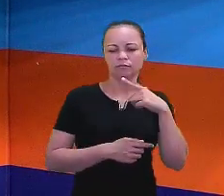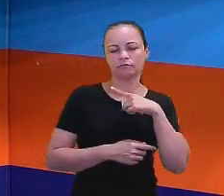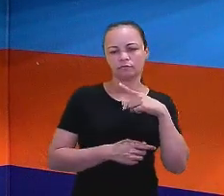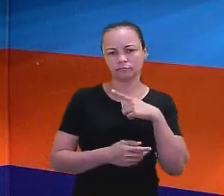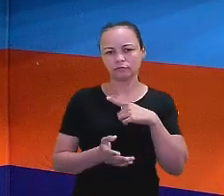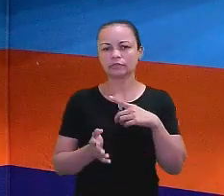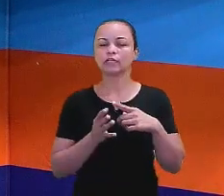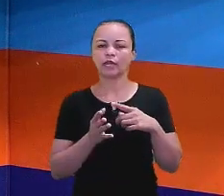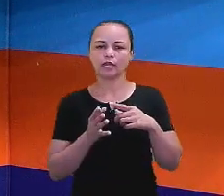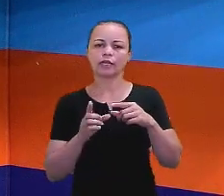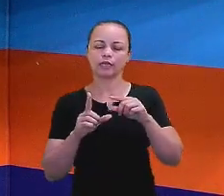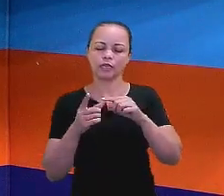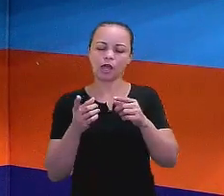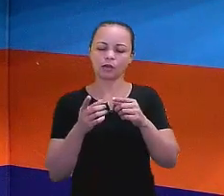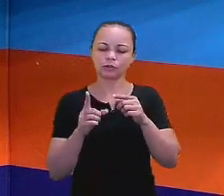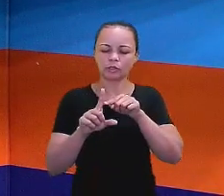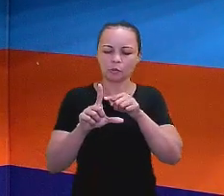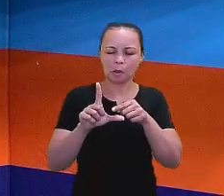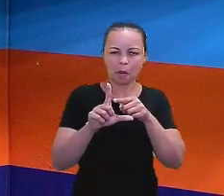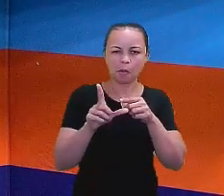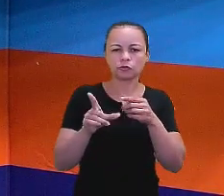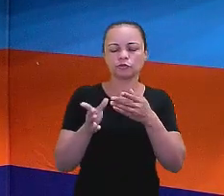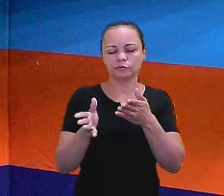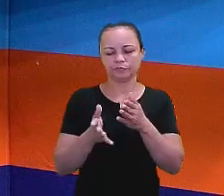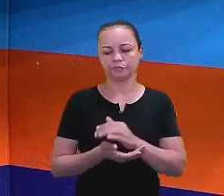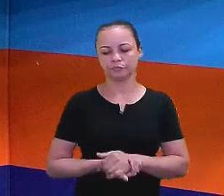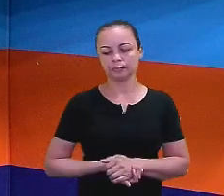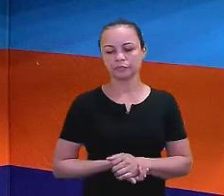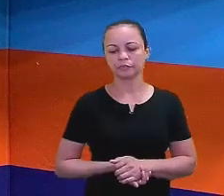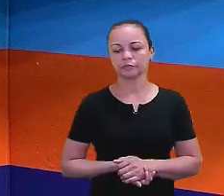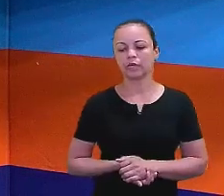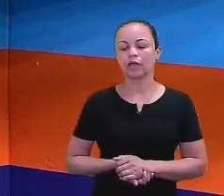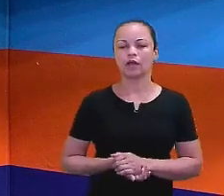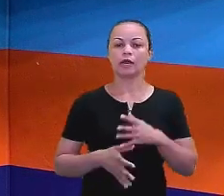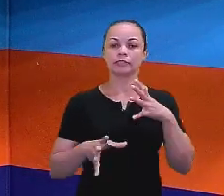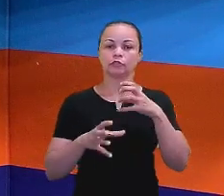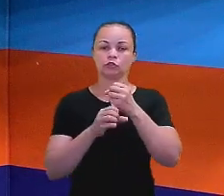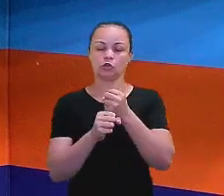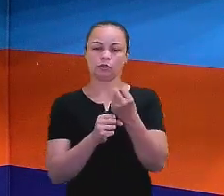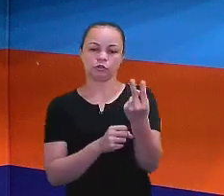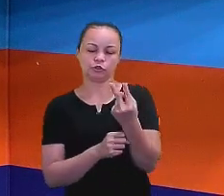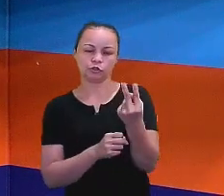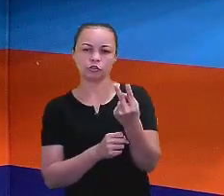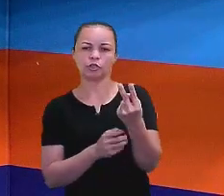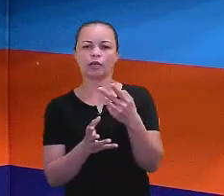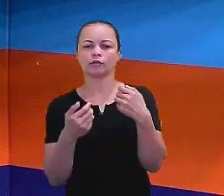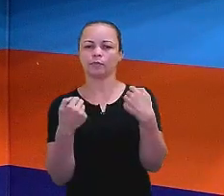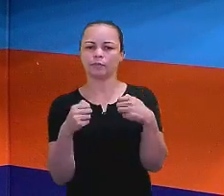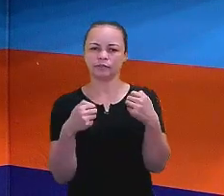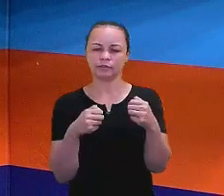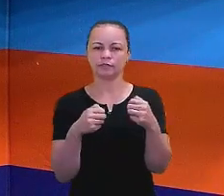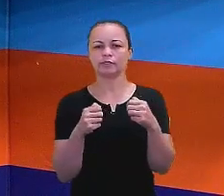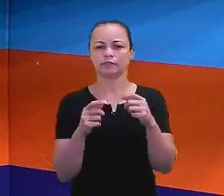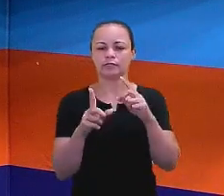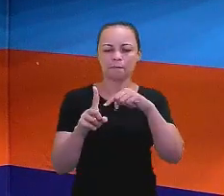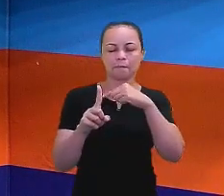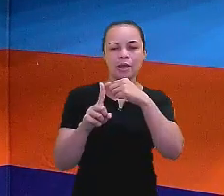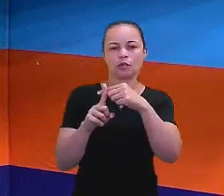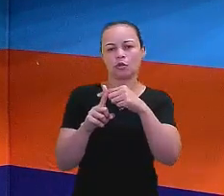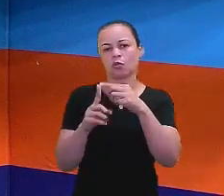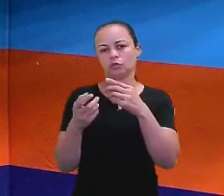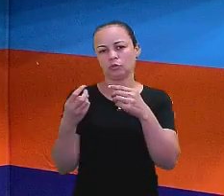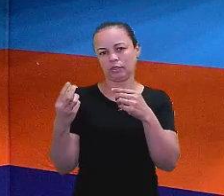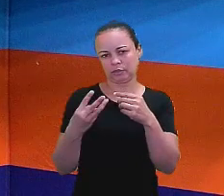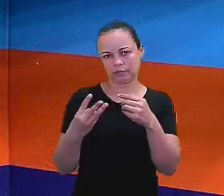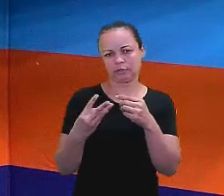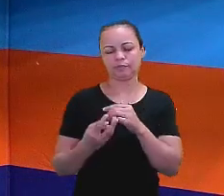eu preciso que a soma de cada dois lados deve ser sempre maior que a medida do